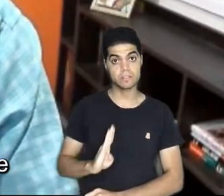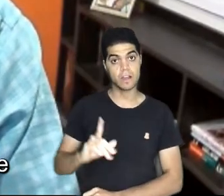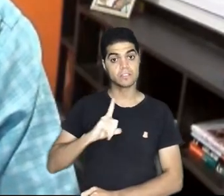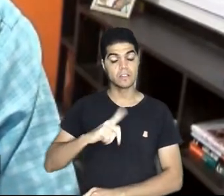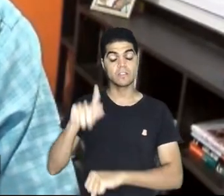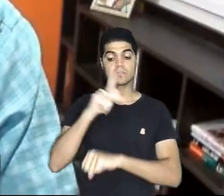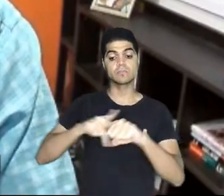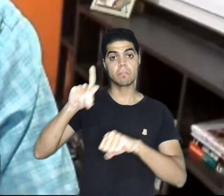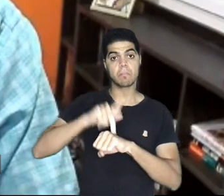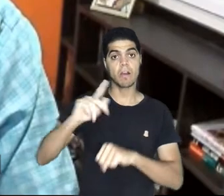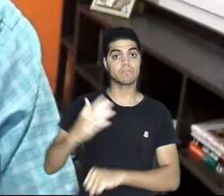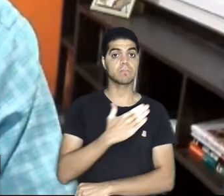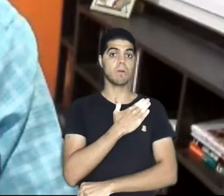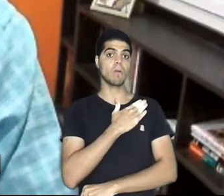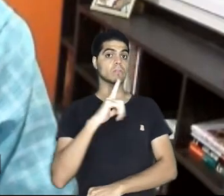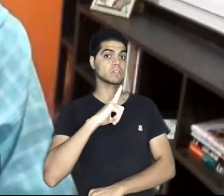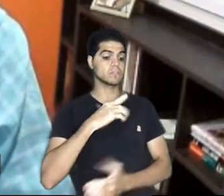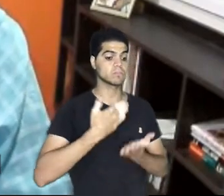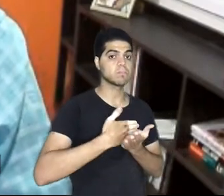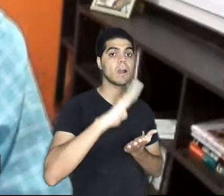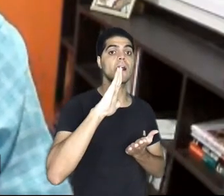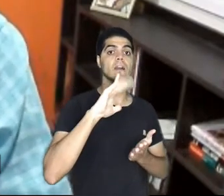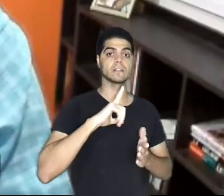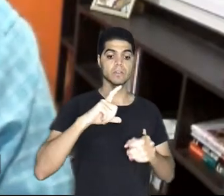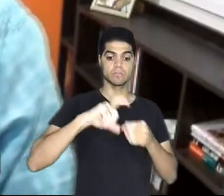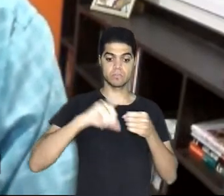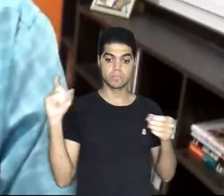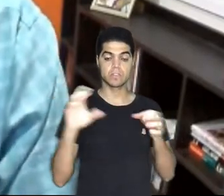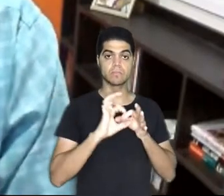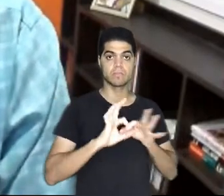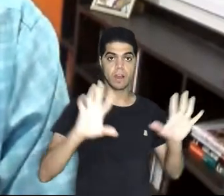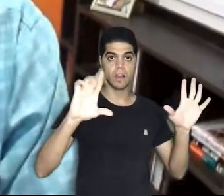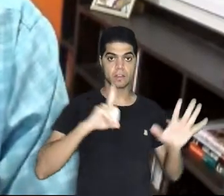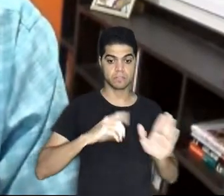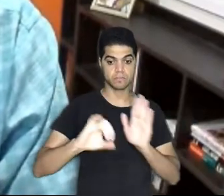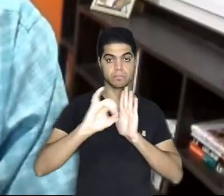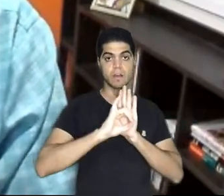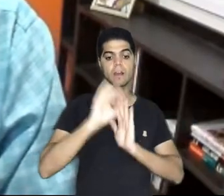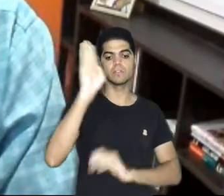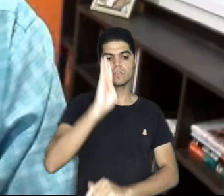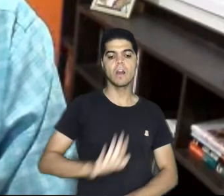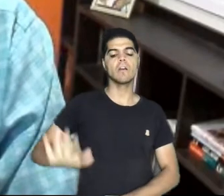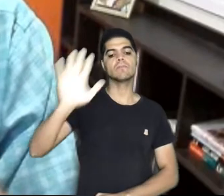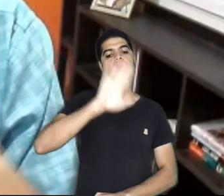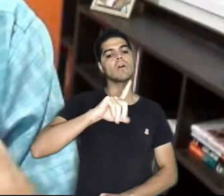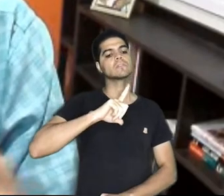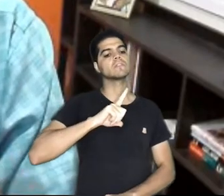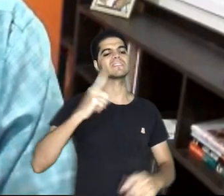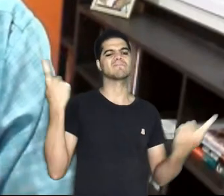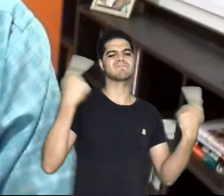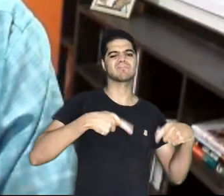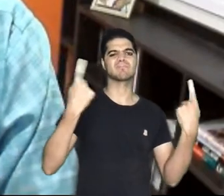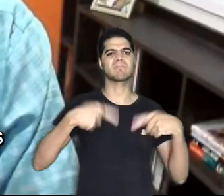uma nacionalidade, que a independência começou a criar, na identidade nacional, que continua a ser disputada, que possui